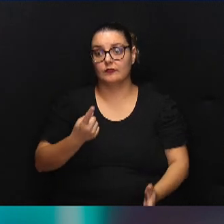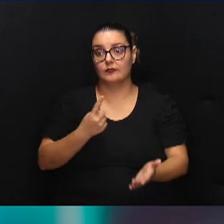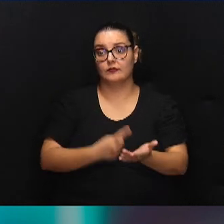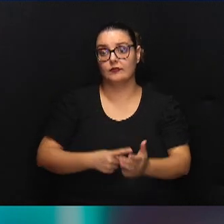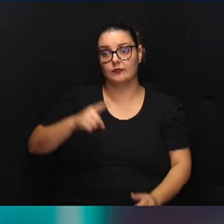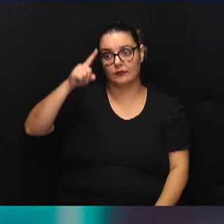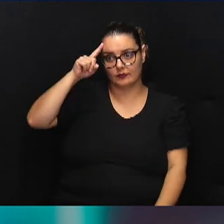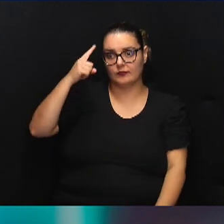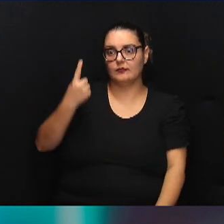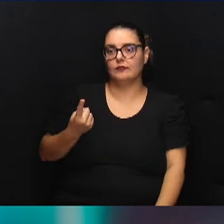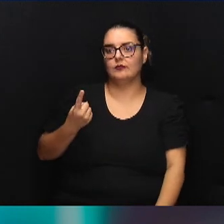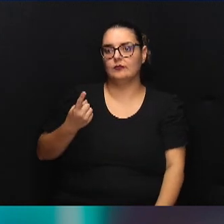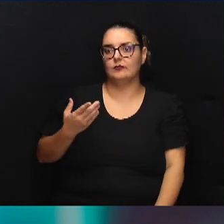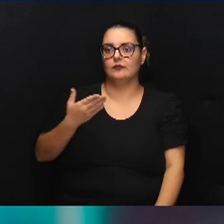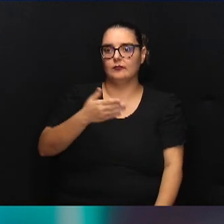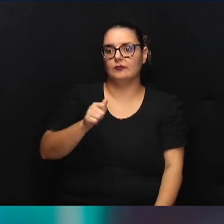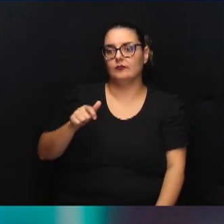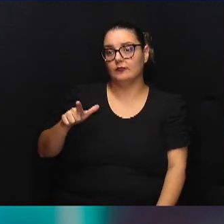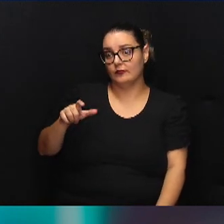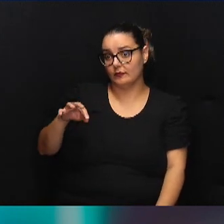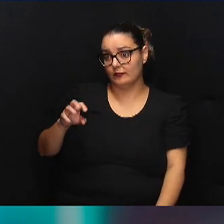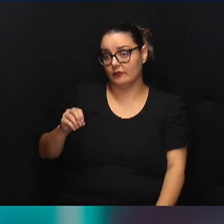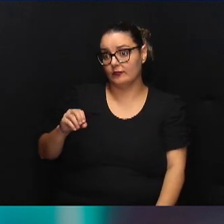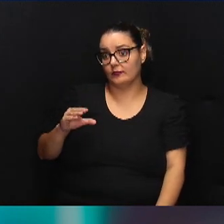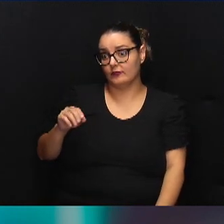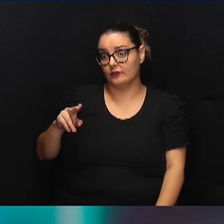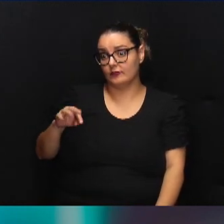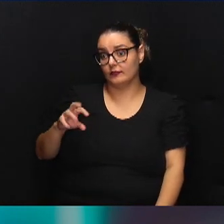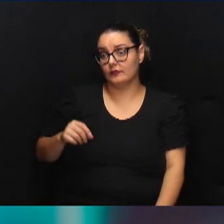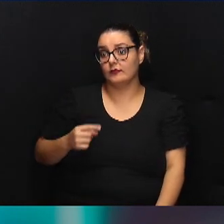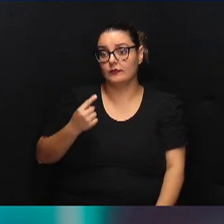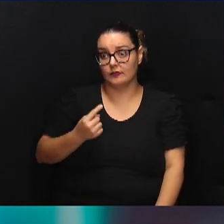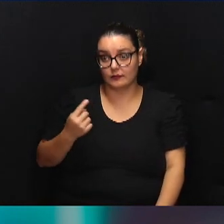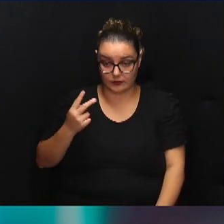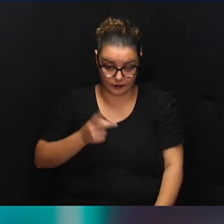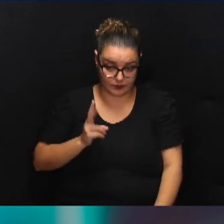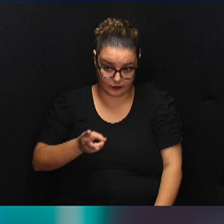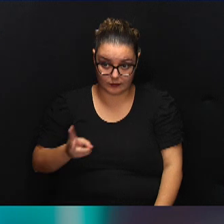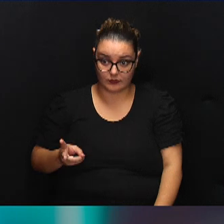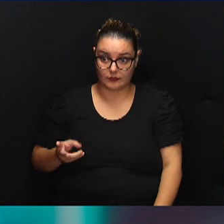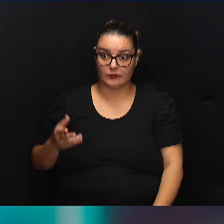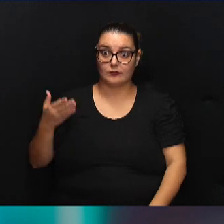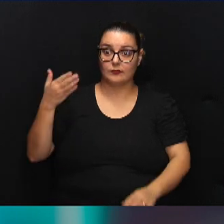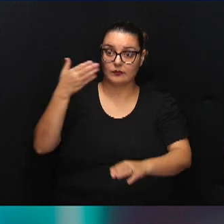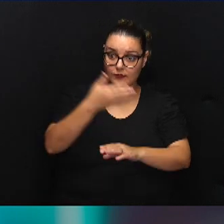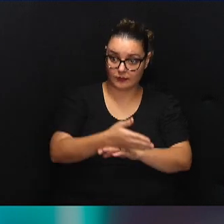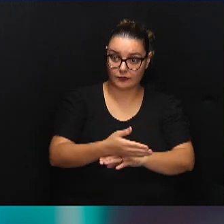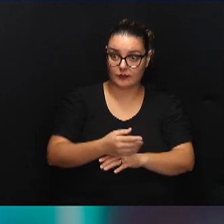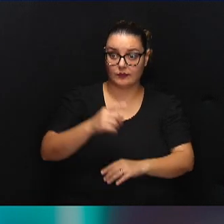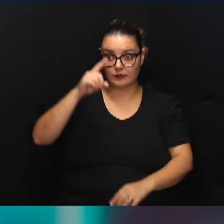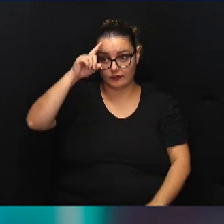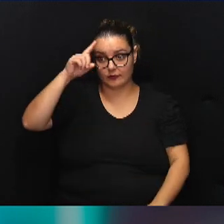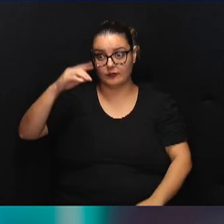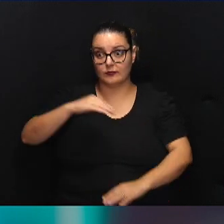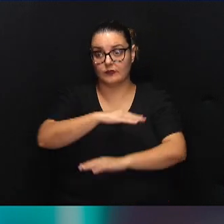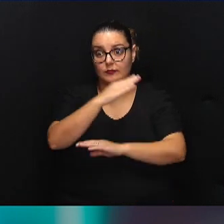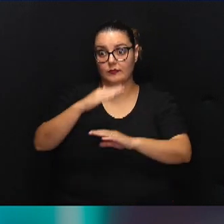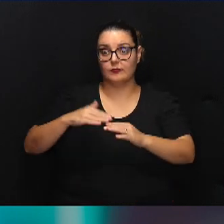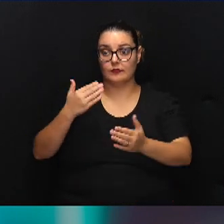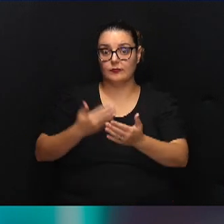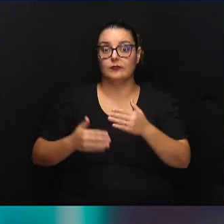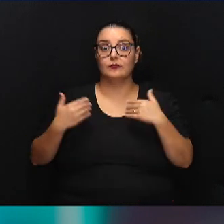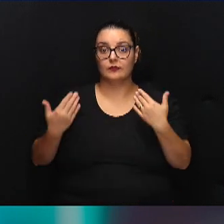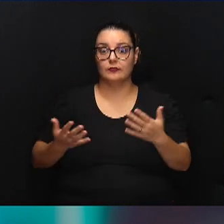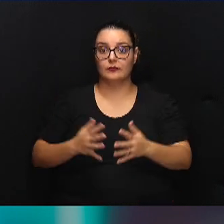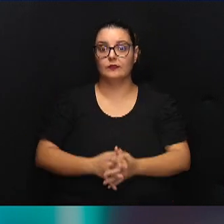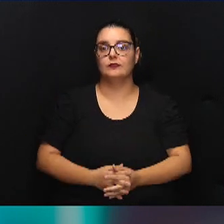dia para ir no alto custo, né? Porque cada vez que eu vou, é o dia inteiro que a gente perde, né? Então, é isso.